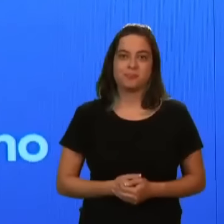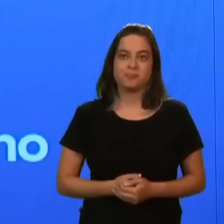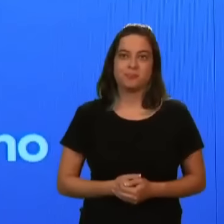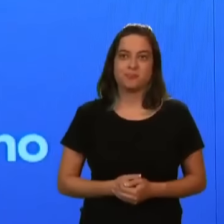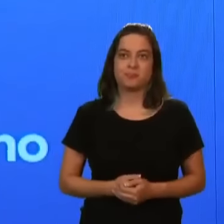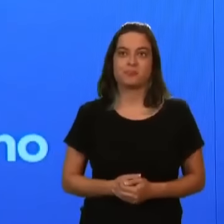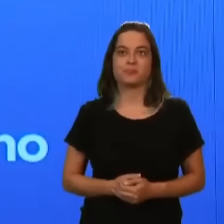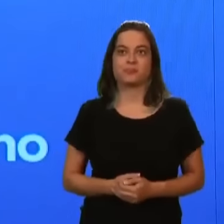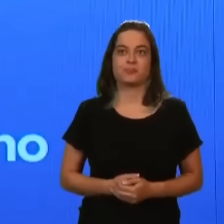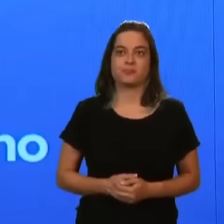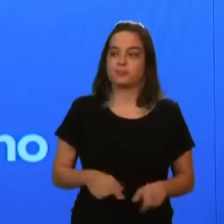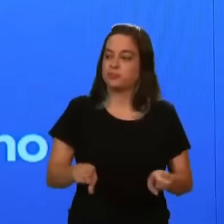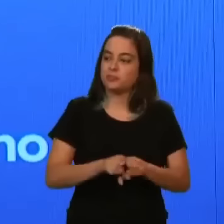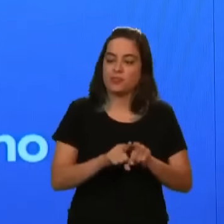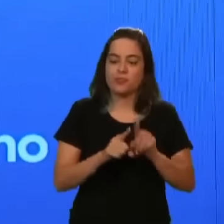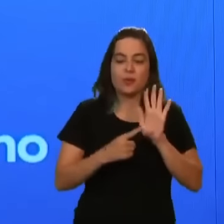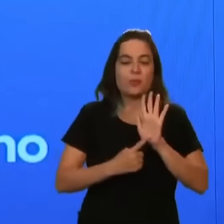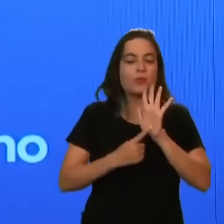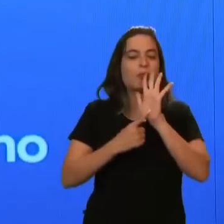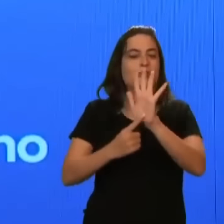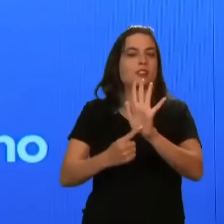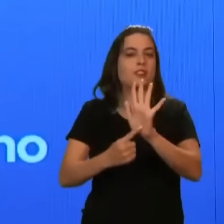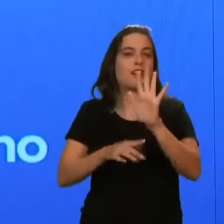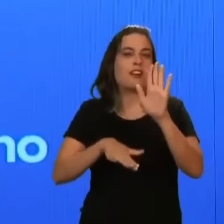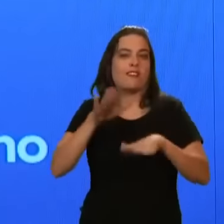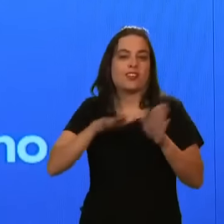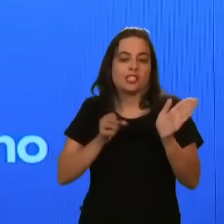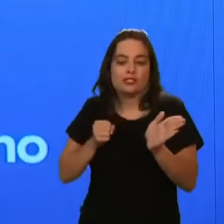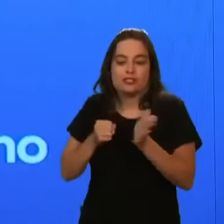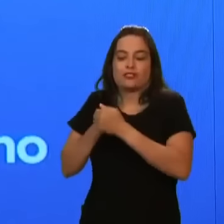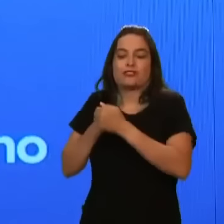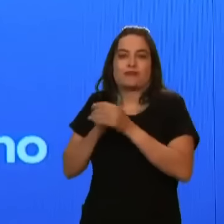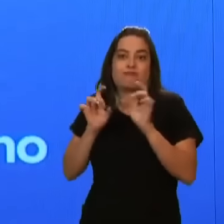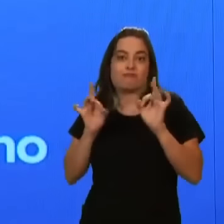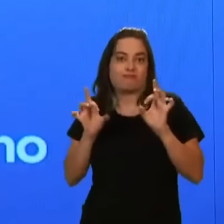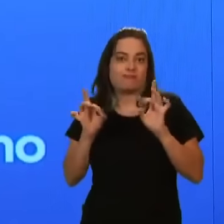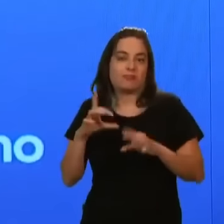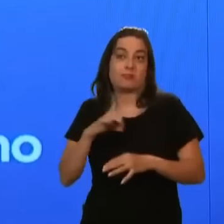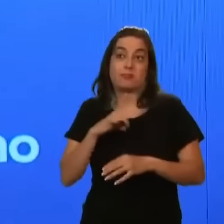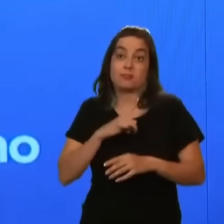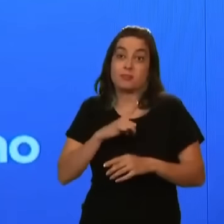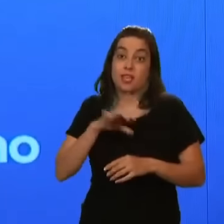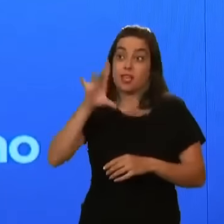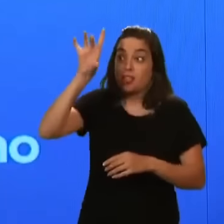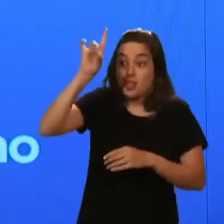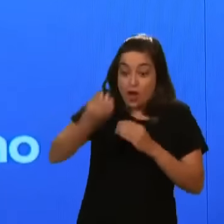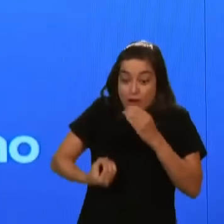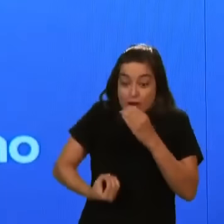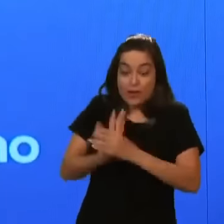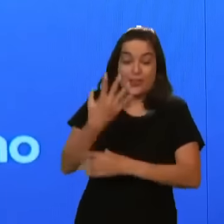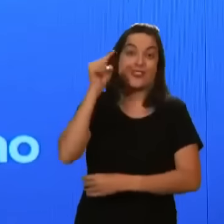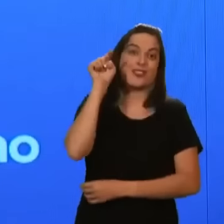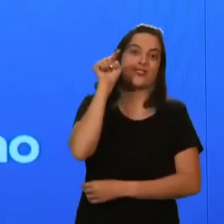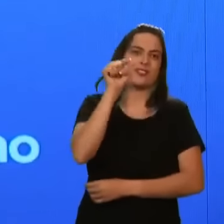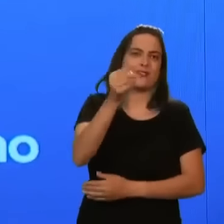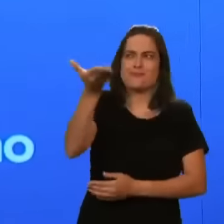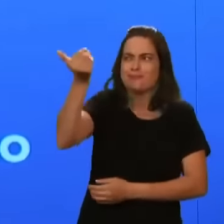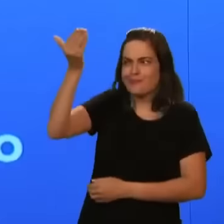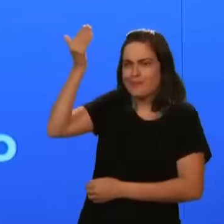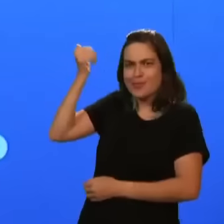Ele vai revelar os tesouros escondidos, porque Ele é o mesmo que te formou no